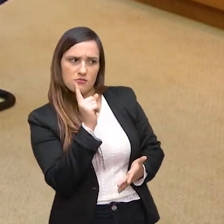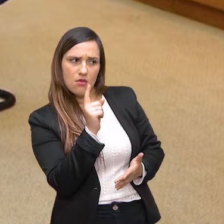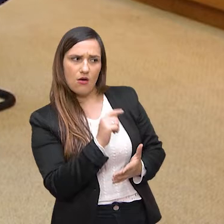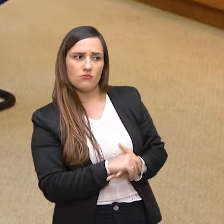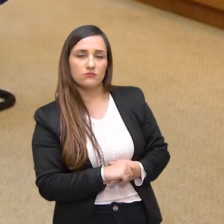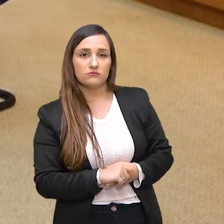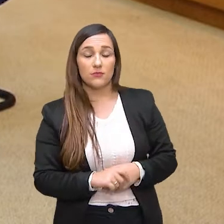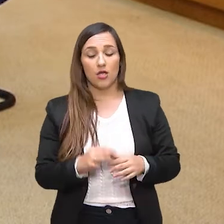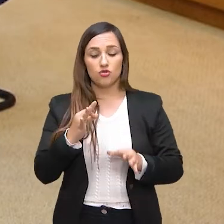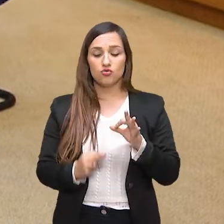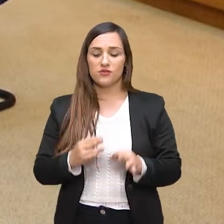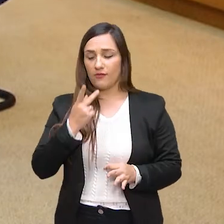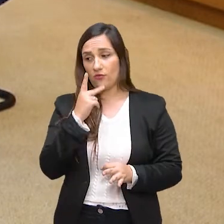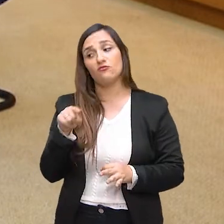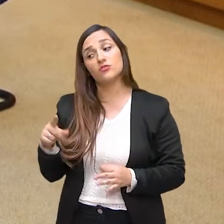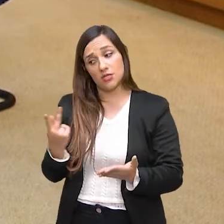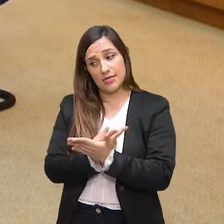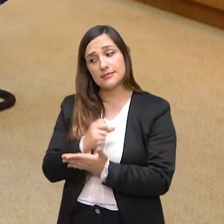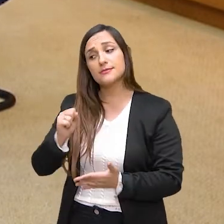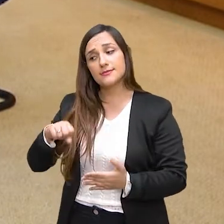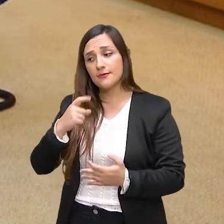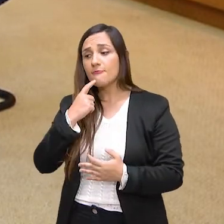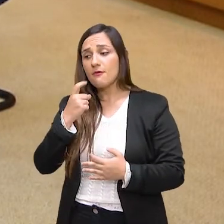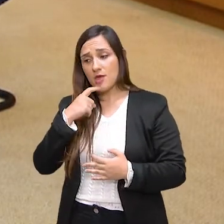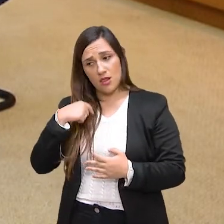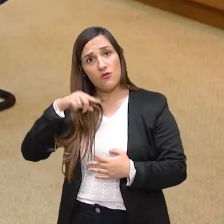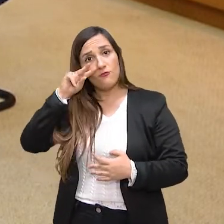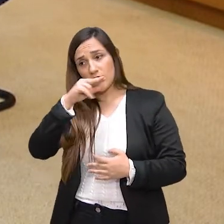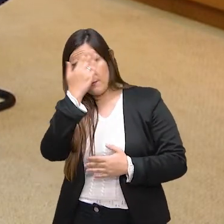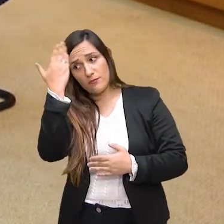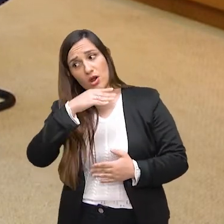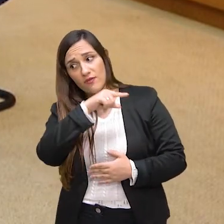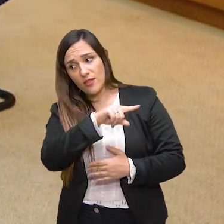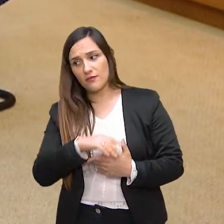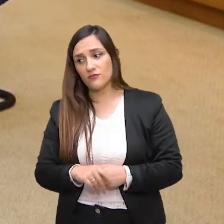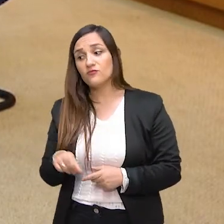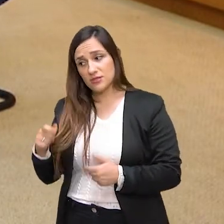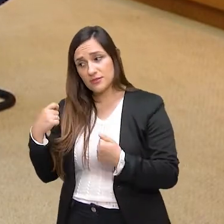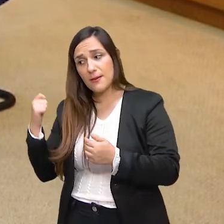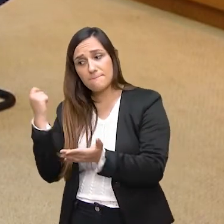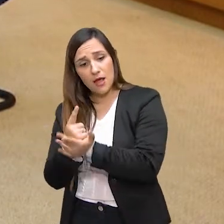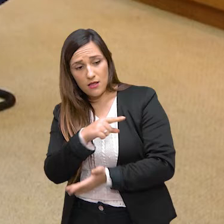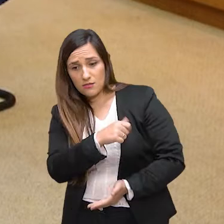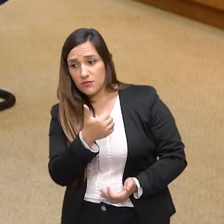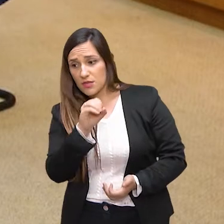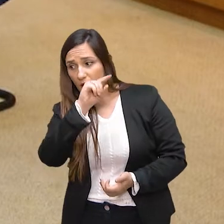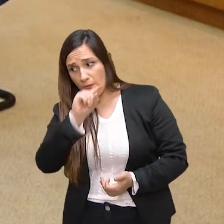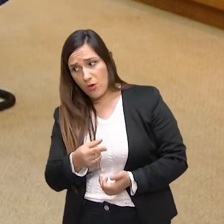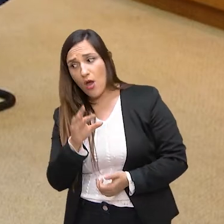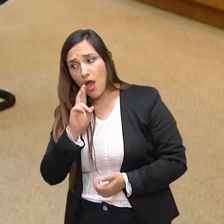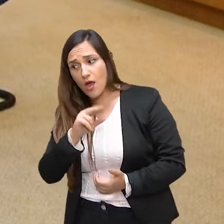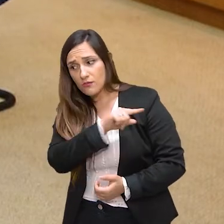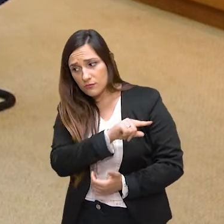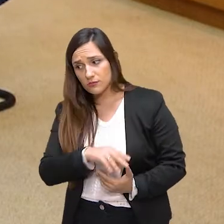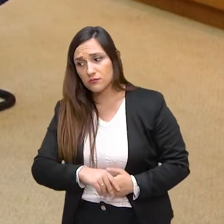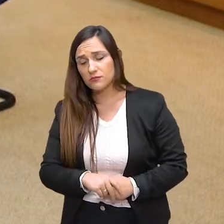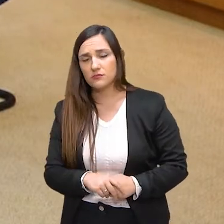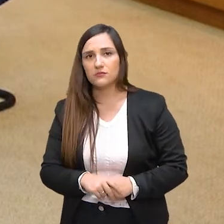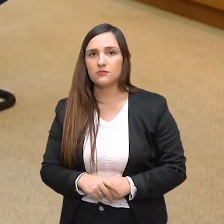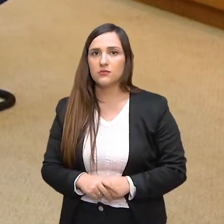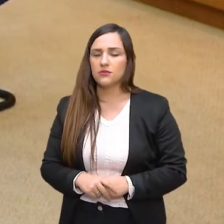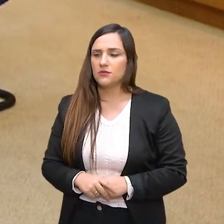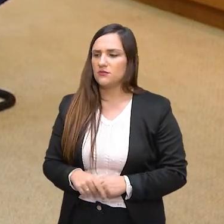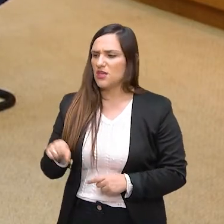juiz faz a prova, chega à conclusão que o réu foi quem cruzou com o sinal vermelho e condena o réu a te pagar 10 mil reais, ao autor.